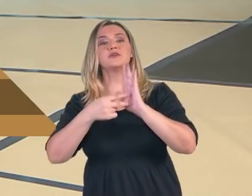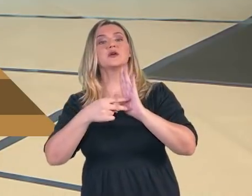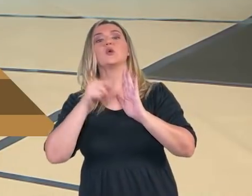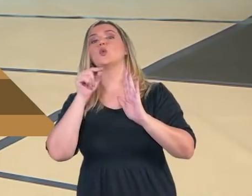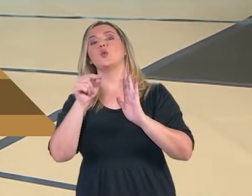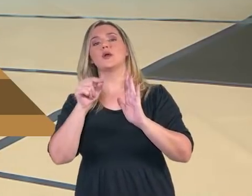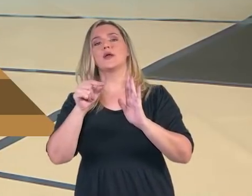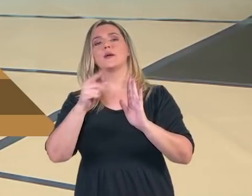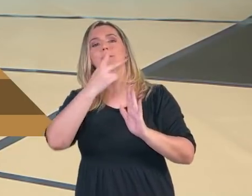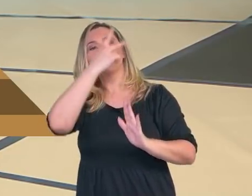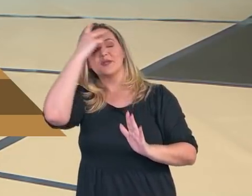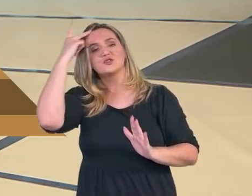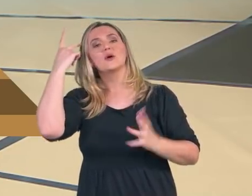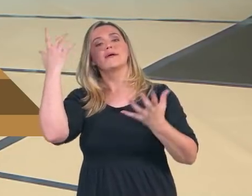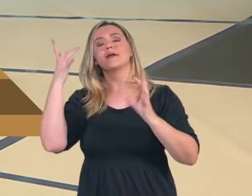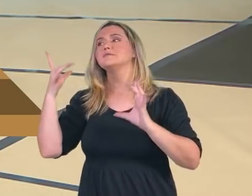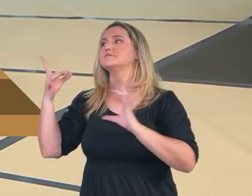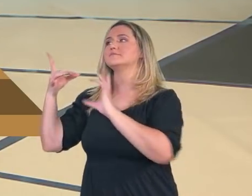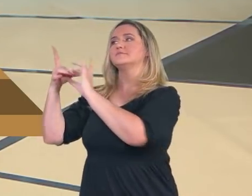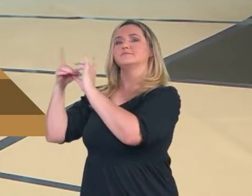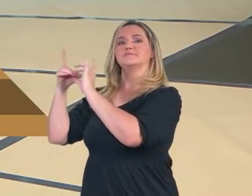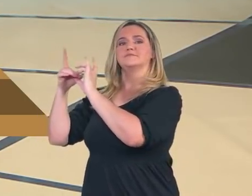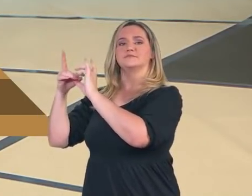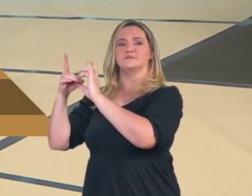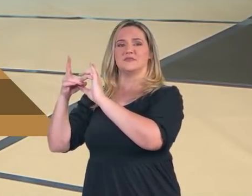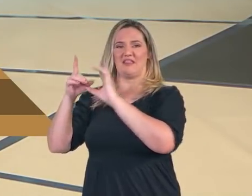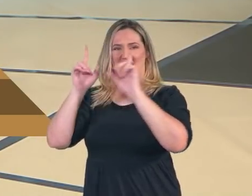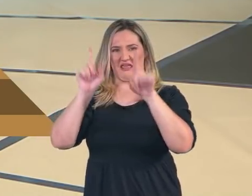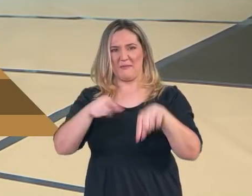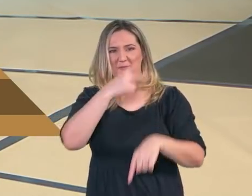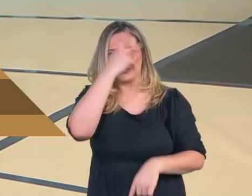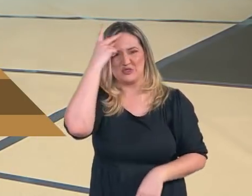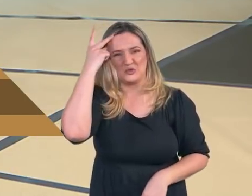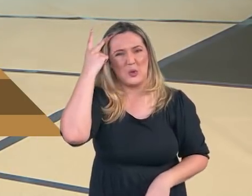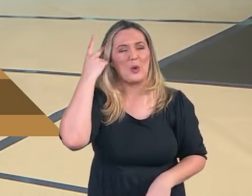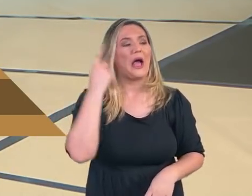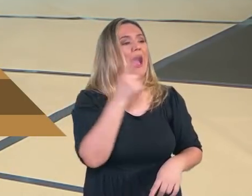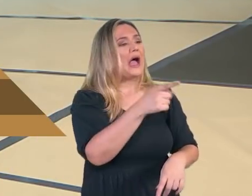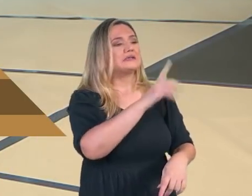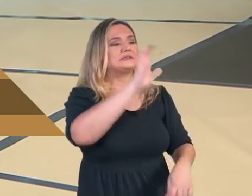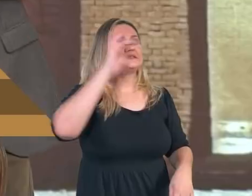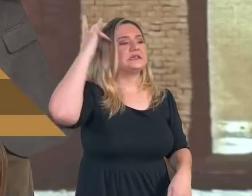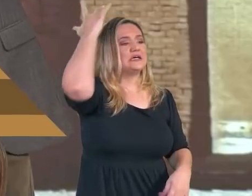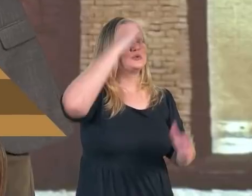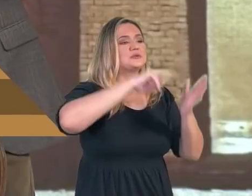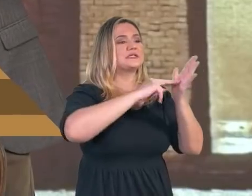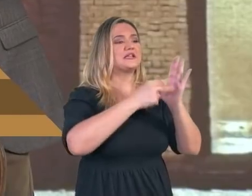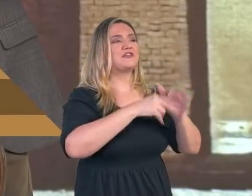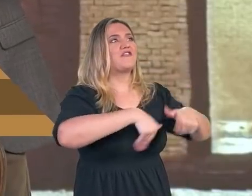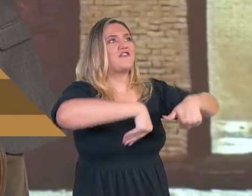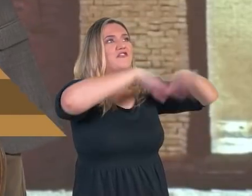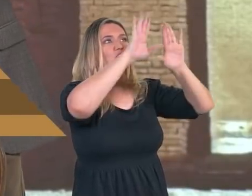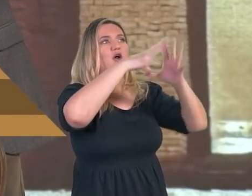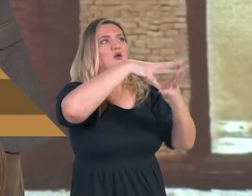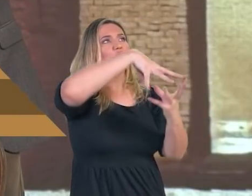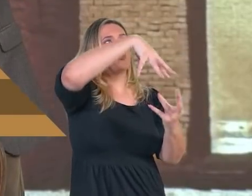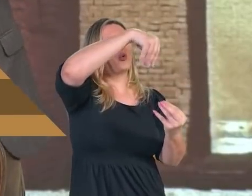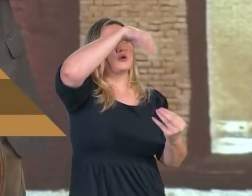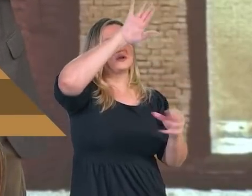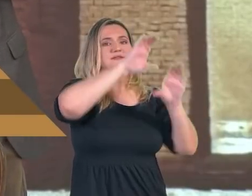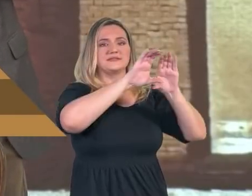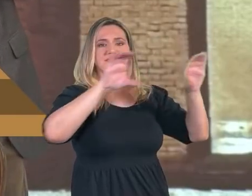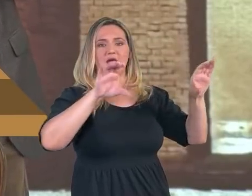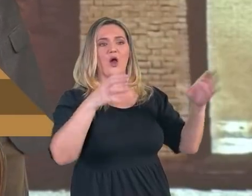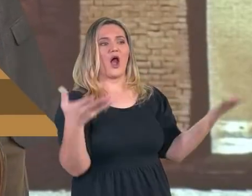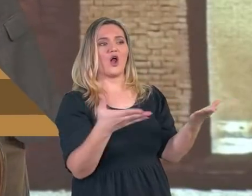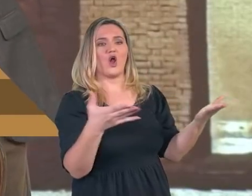torna canonizado pela igreja a fim de interceder por nós diante de Deus. De acordo com a Bíblia, a noção de santidade